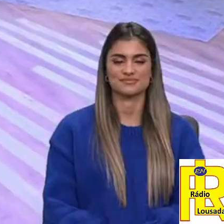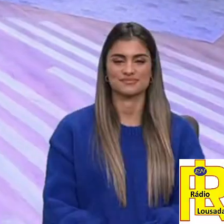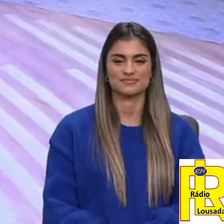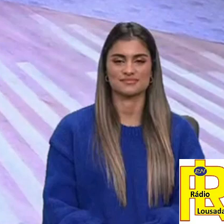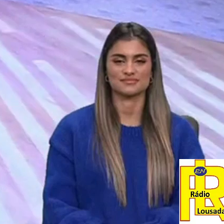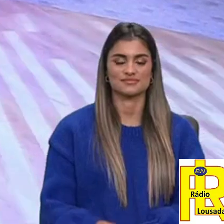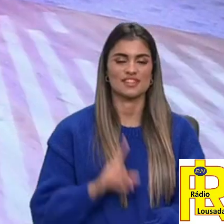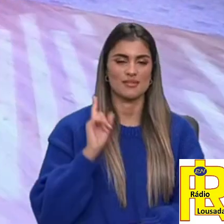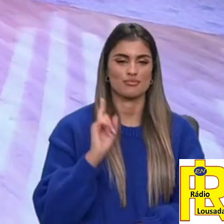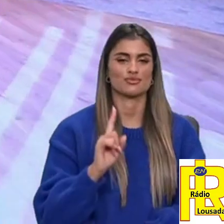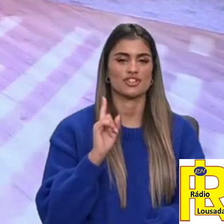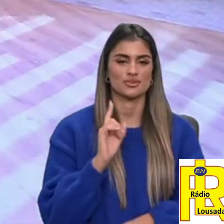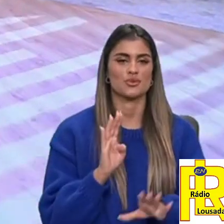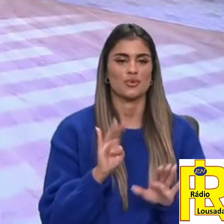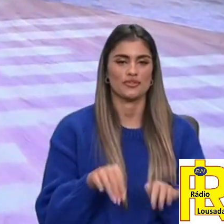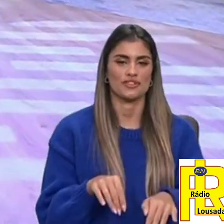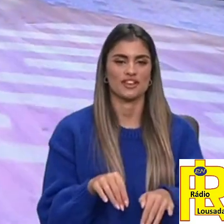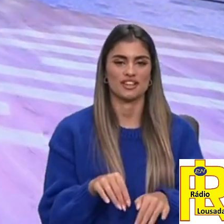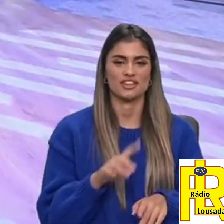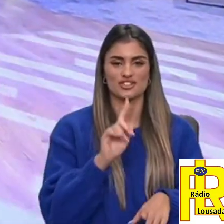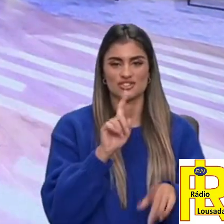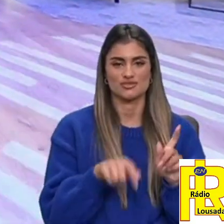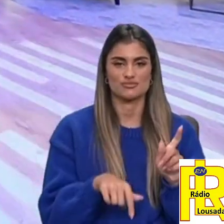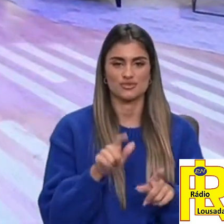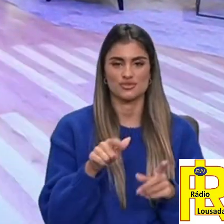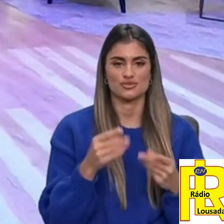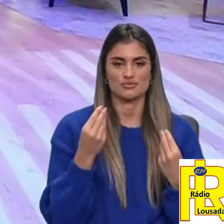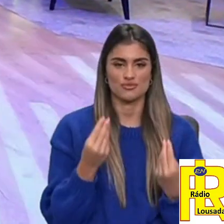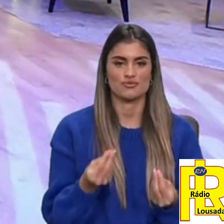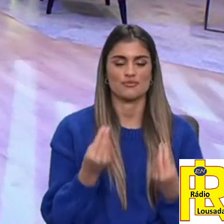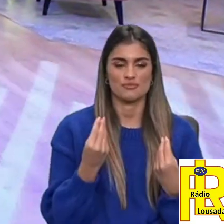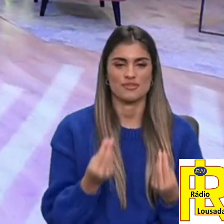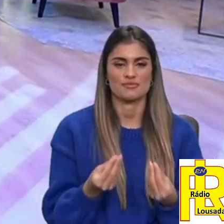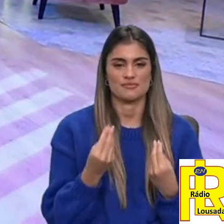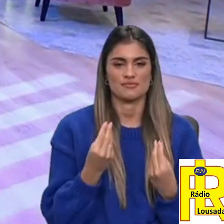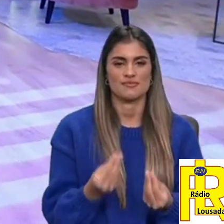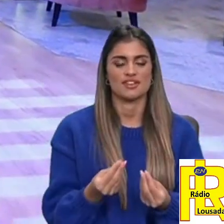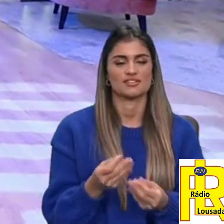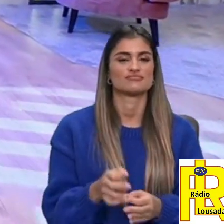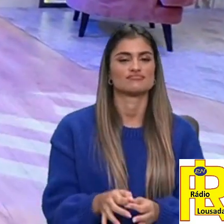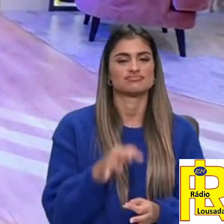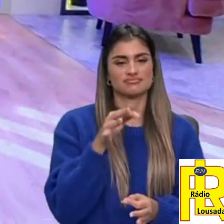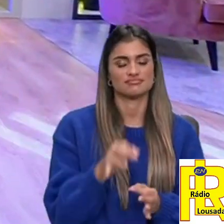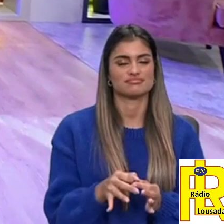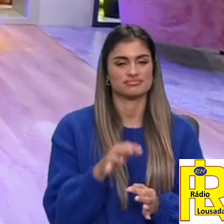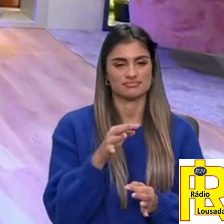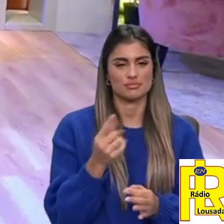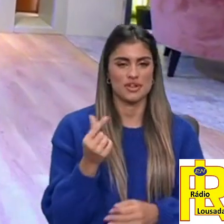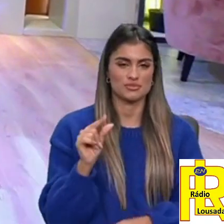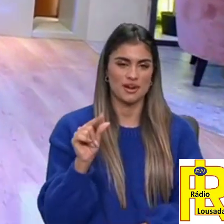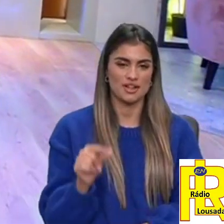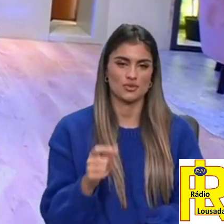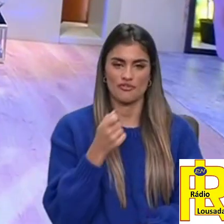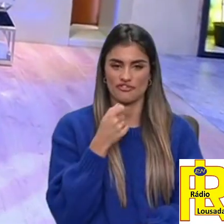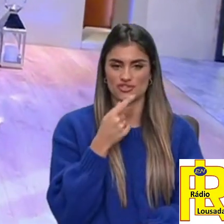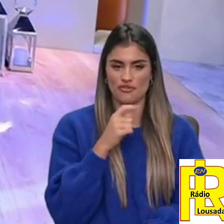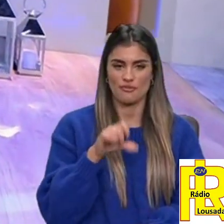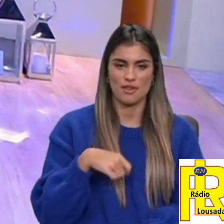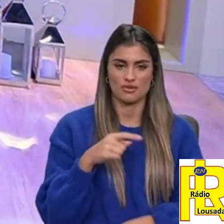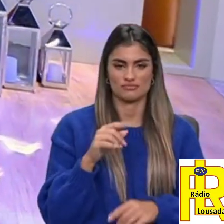Importante no final animar o pessoal com o fogo de artifício. A saída mais barata, feijão do vermelho é lata,